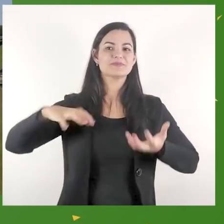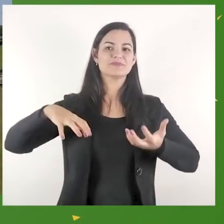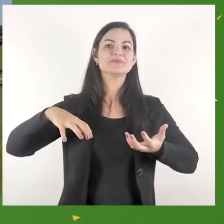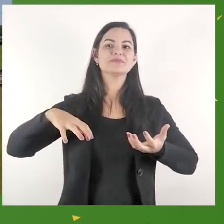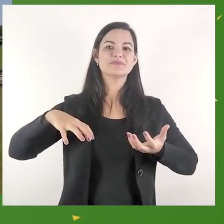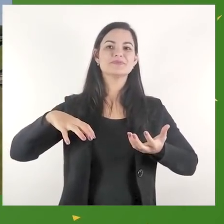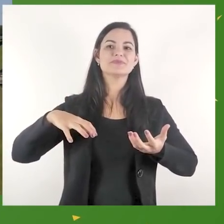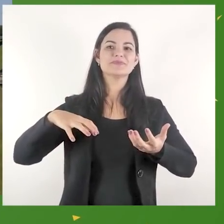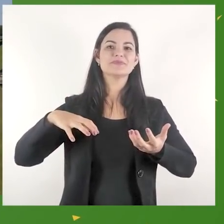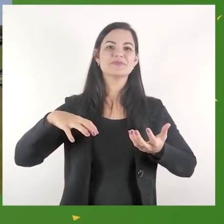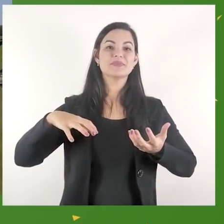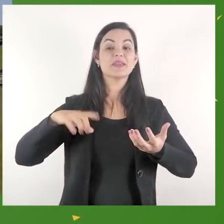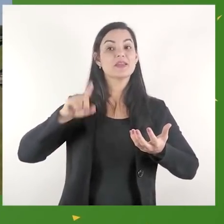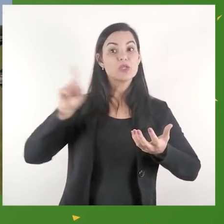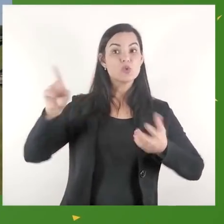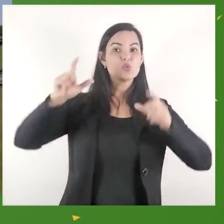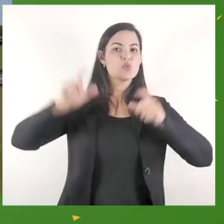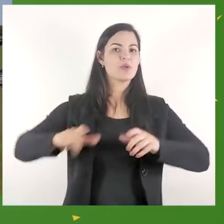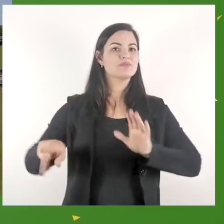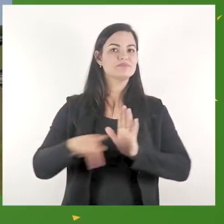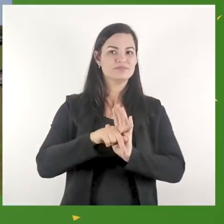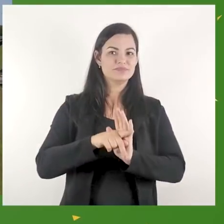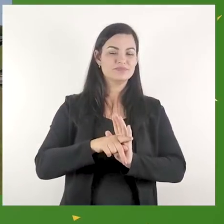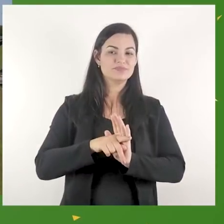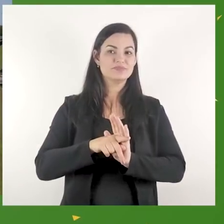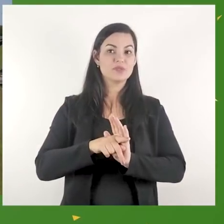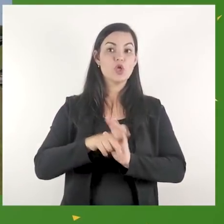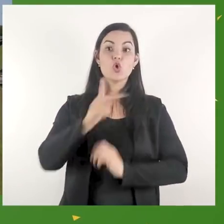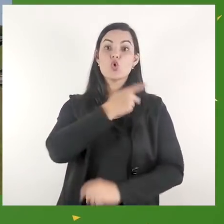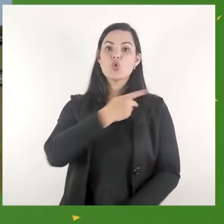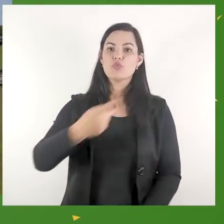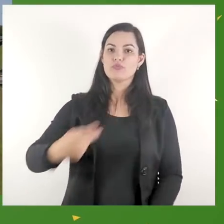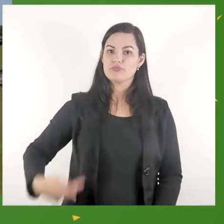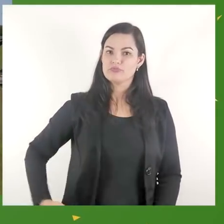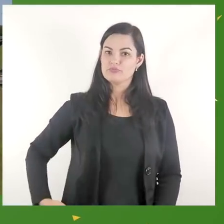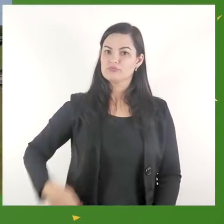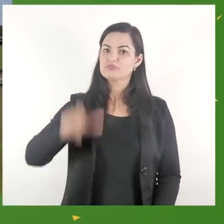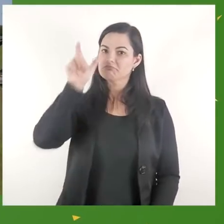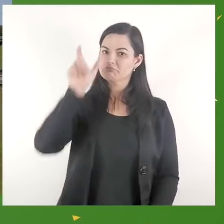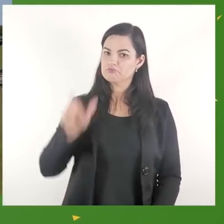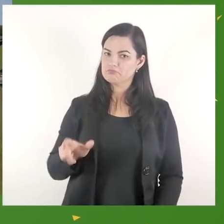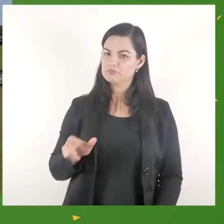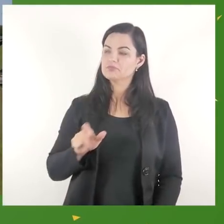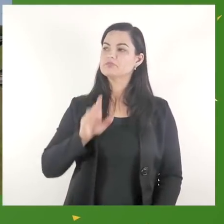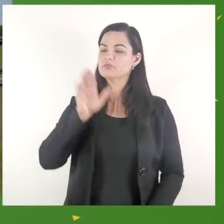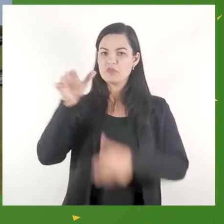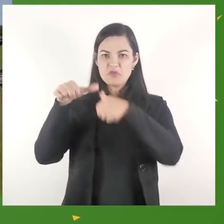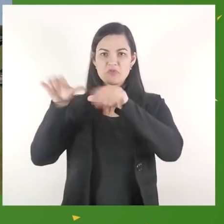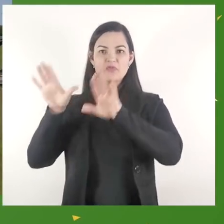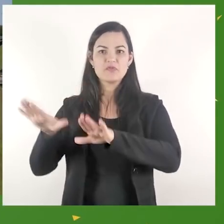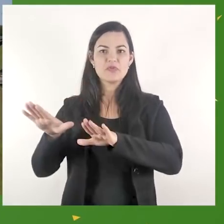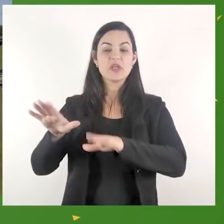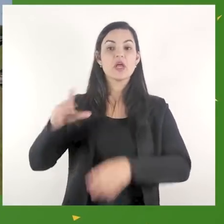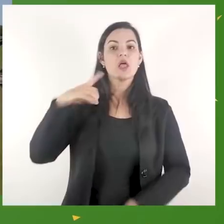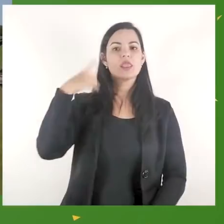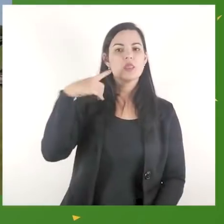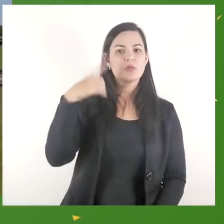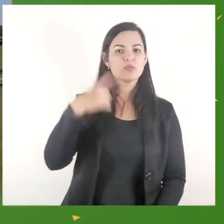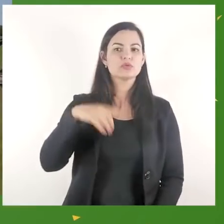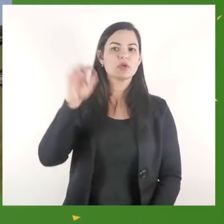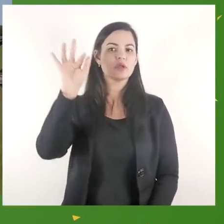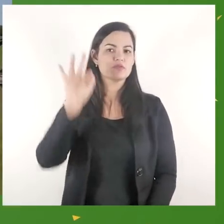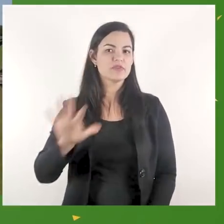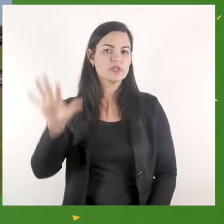Nacional. É neste local que fica o presidente, os deputados federais, os